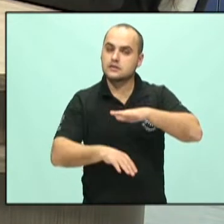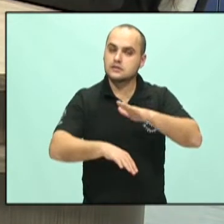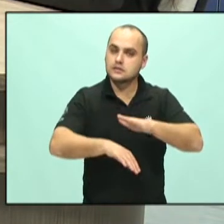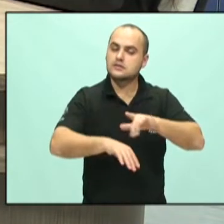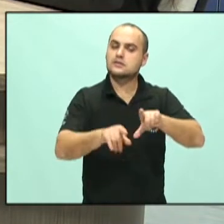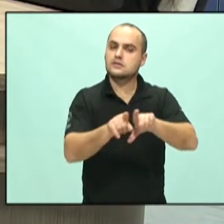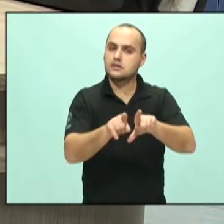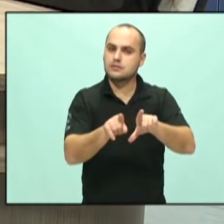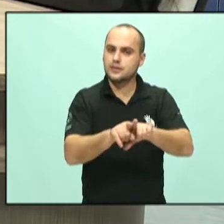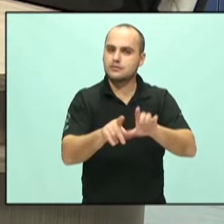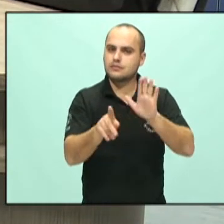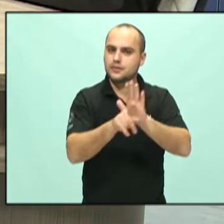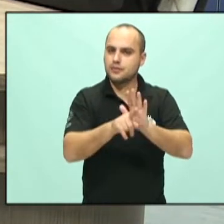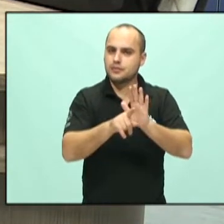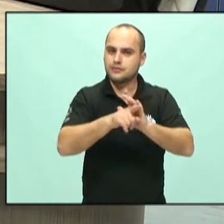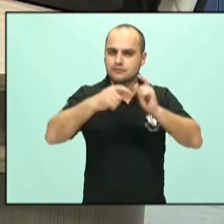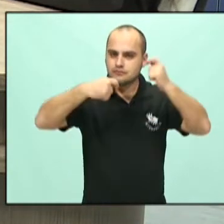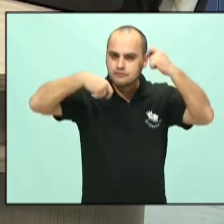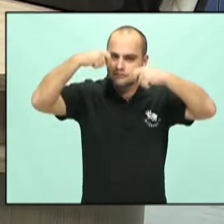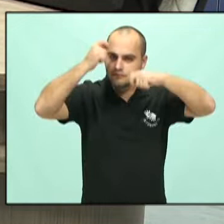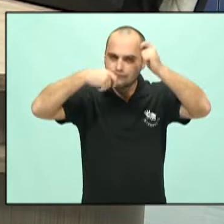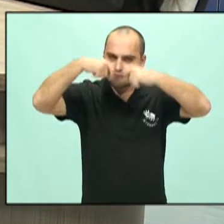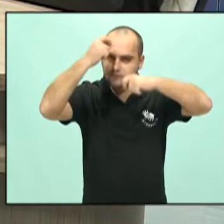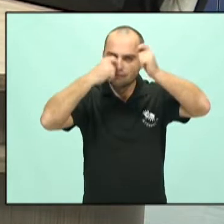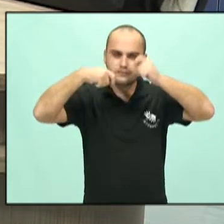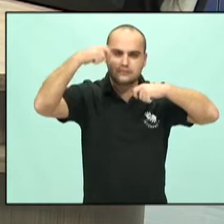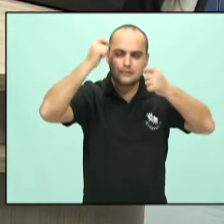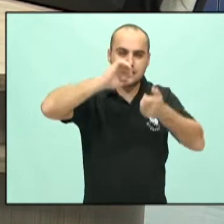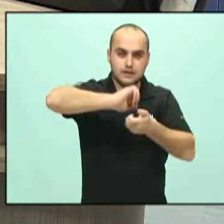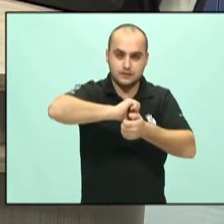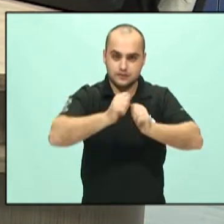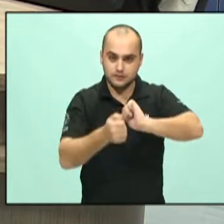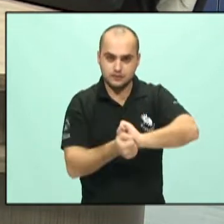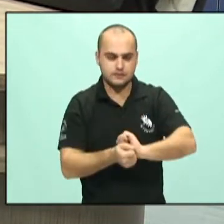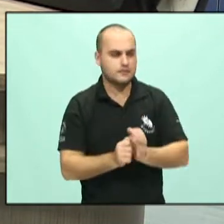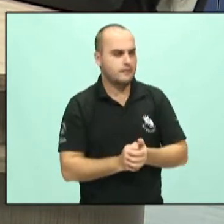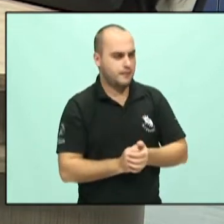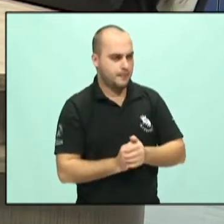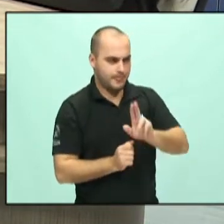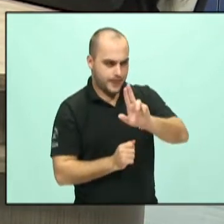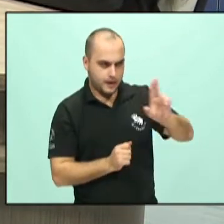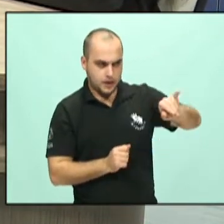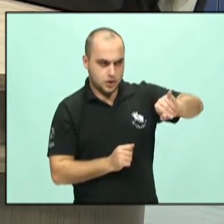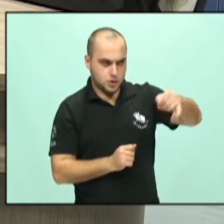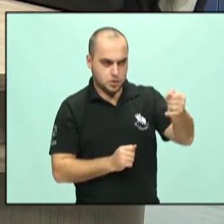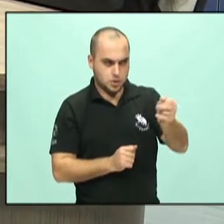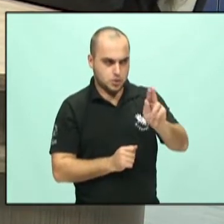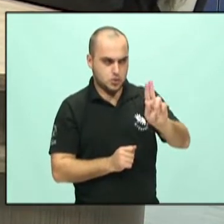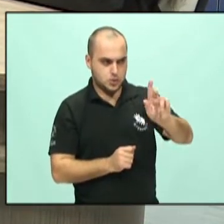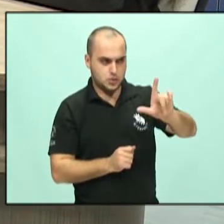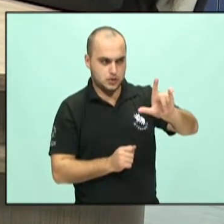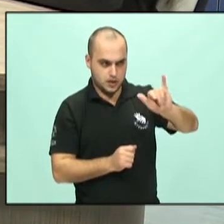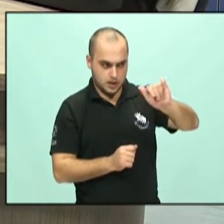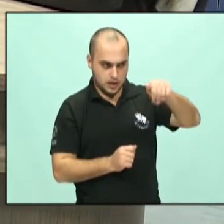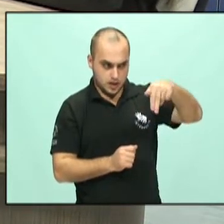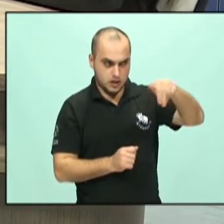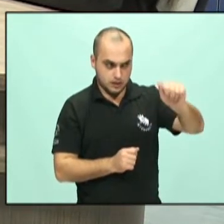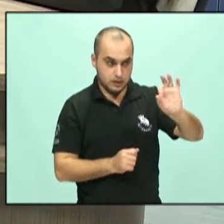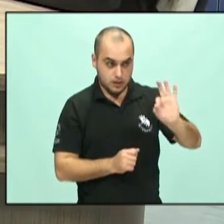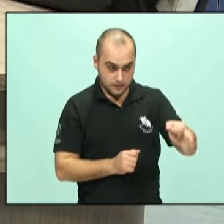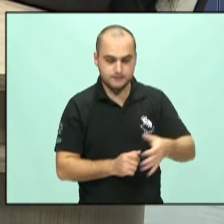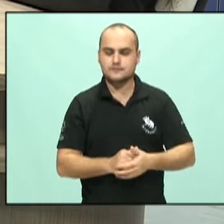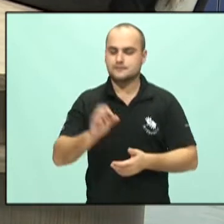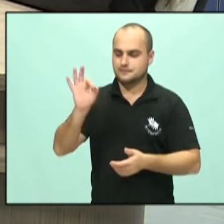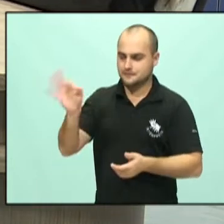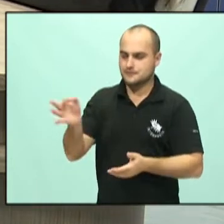Vai ter uma oficina de maquiagem artística. Isso, com Juliana Scramocin, é isso? Exato. Isso. Já